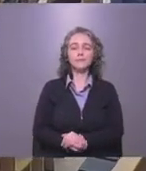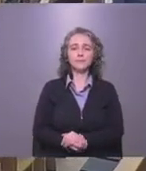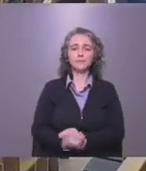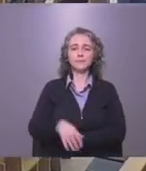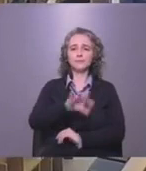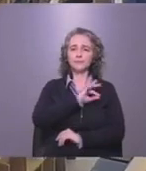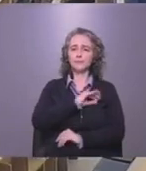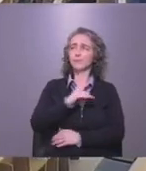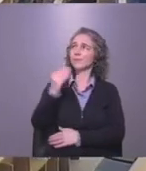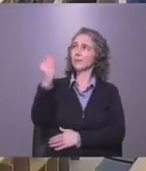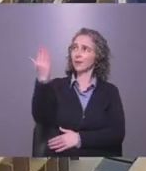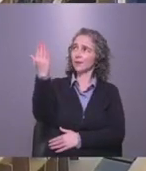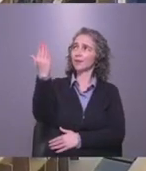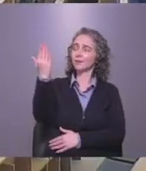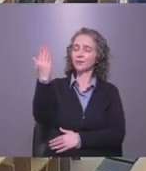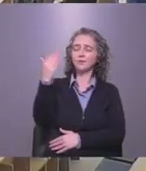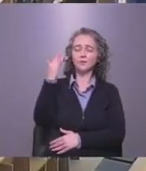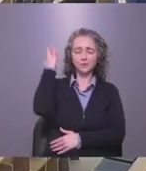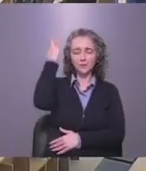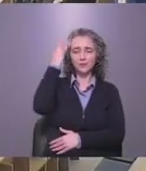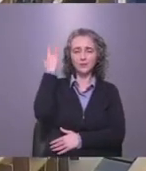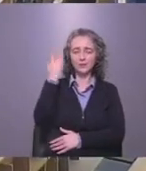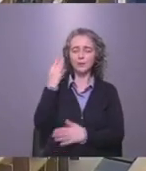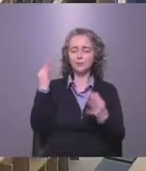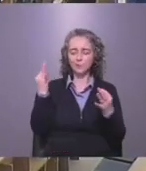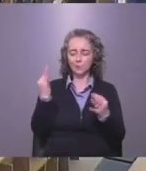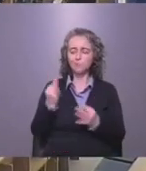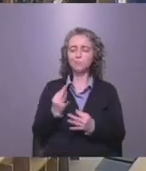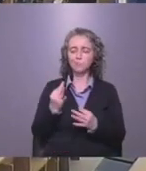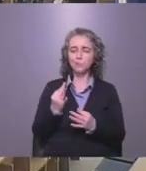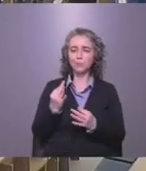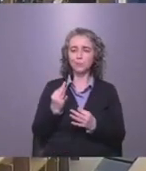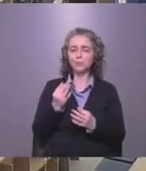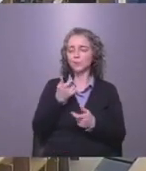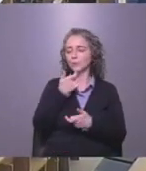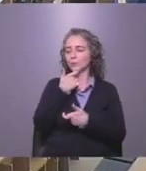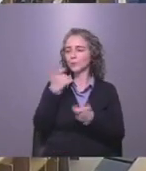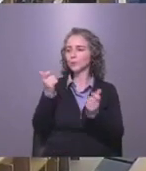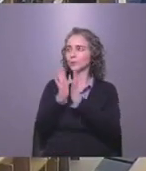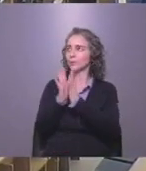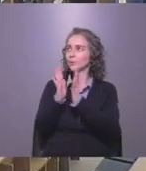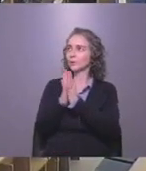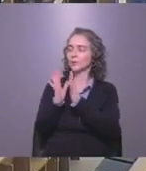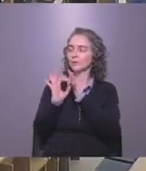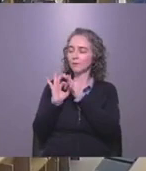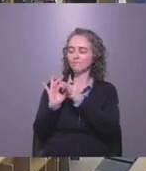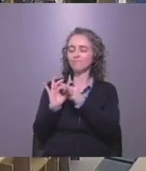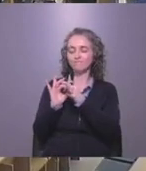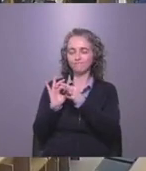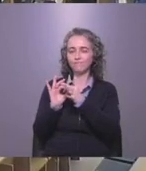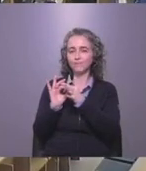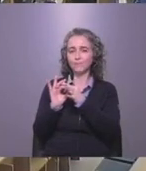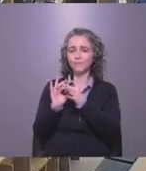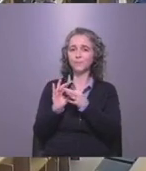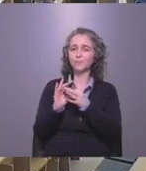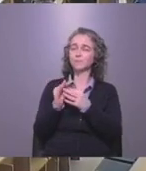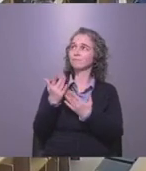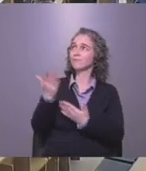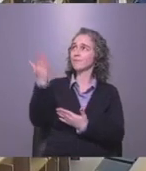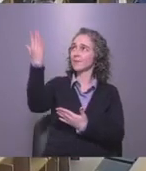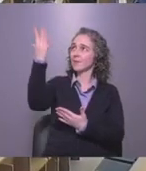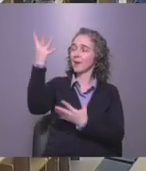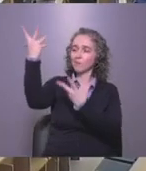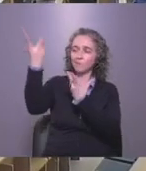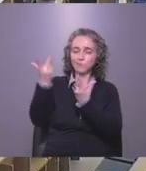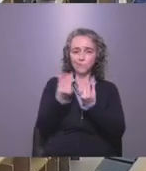Vós, Senhor, sois verdadeiramente santo, sois a fonte de toda a santidade. Reunidos na vossa presença em comunhão